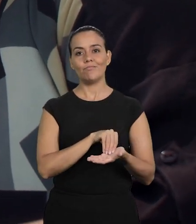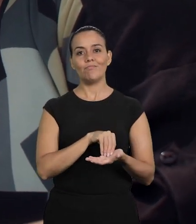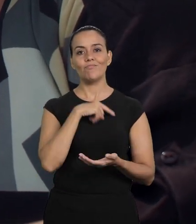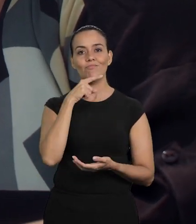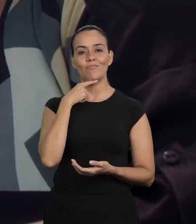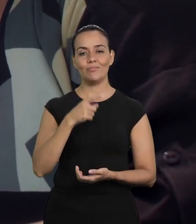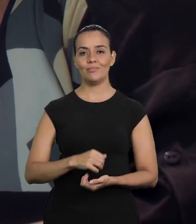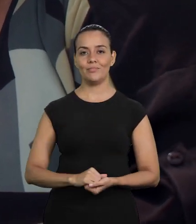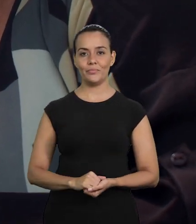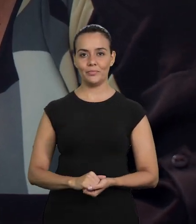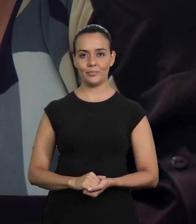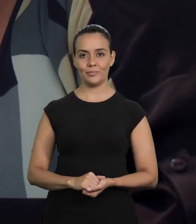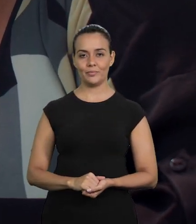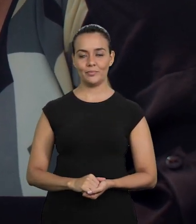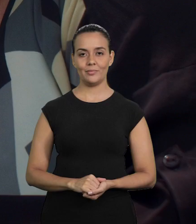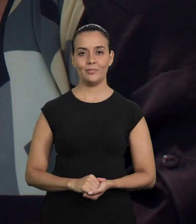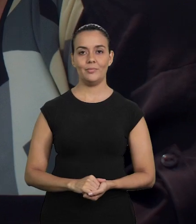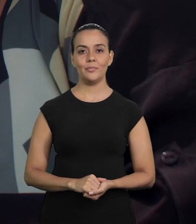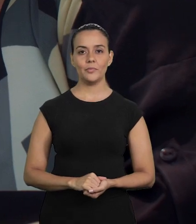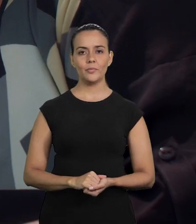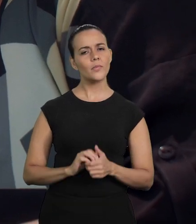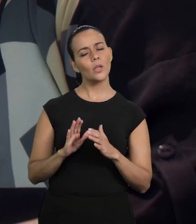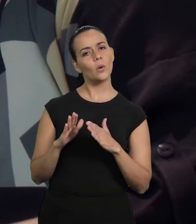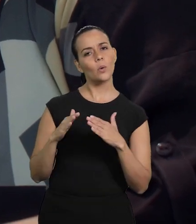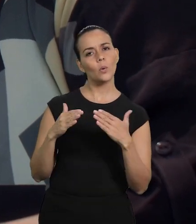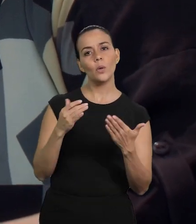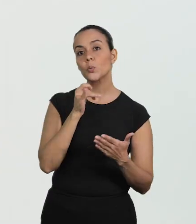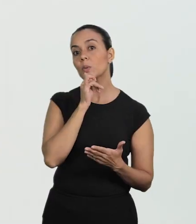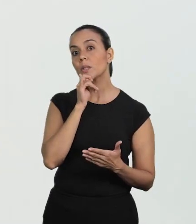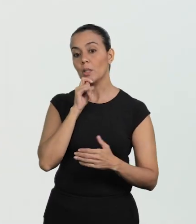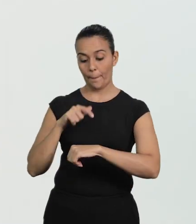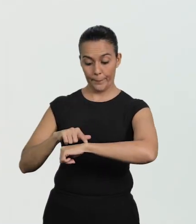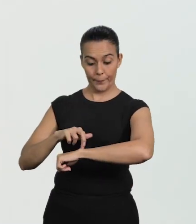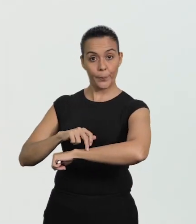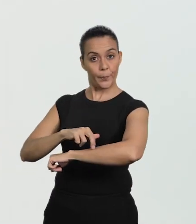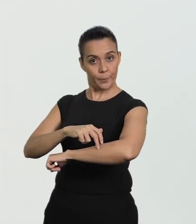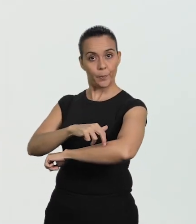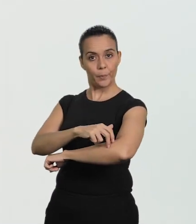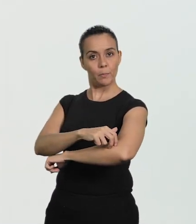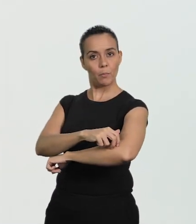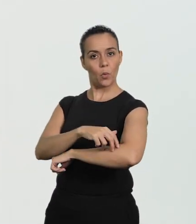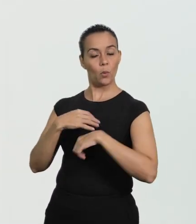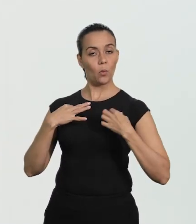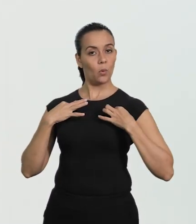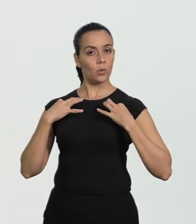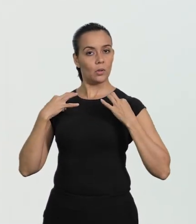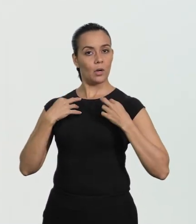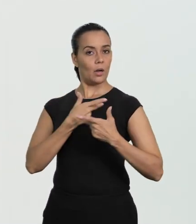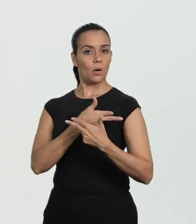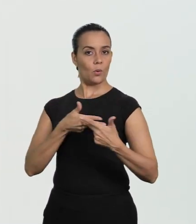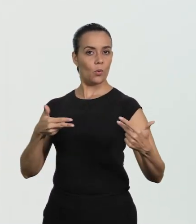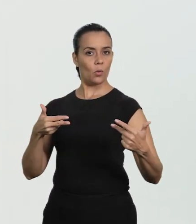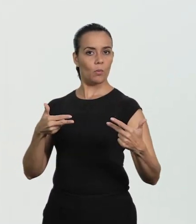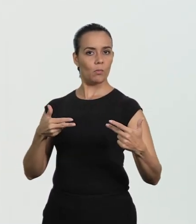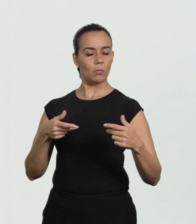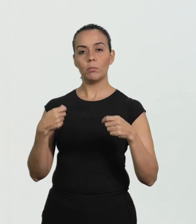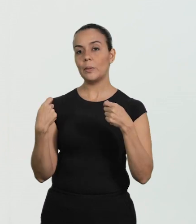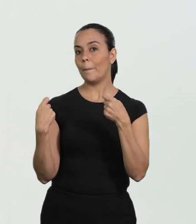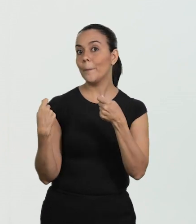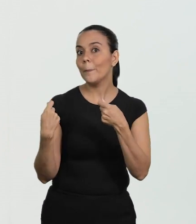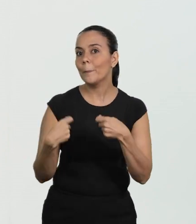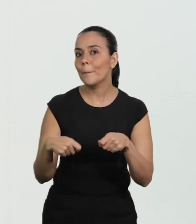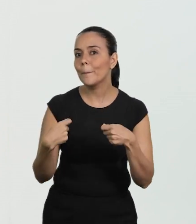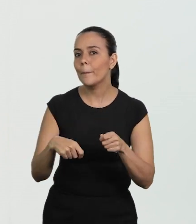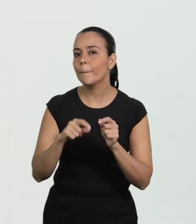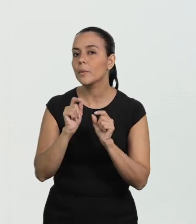Quando a gente olha para a lógica do varejo de moda hoje, a gente precisa começar a entregar